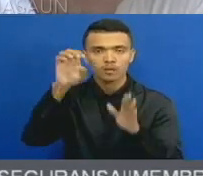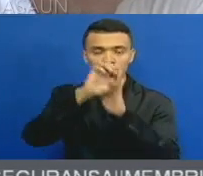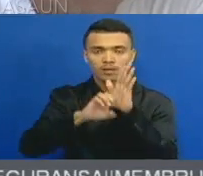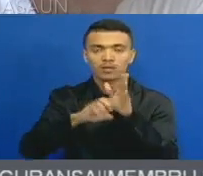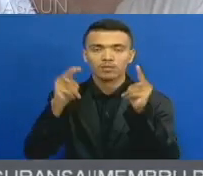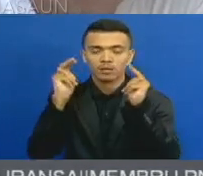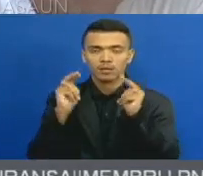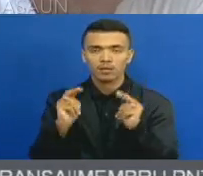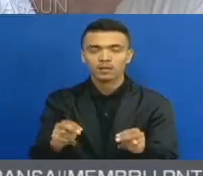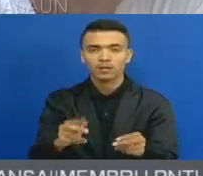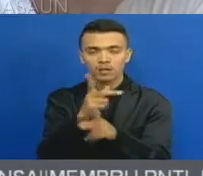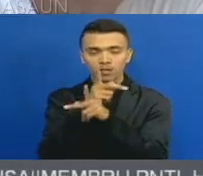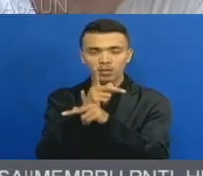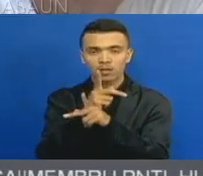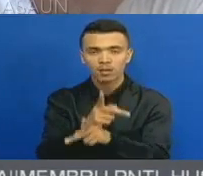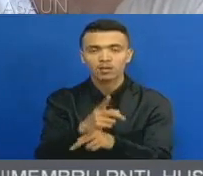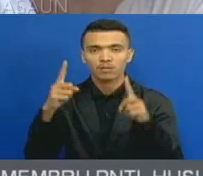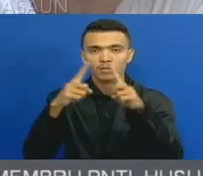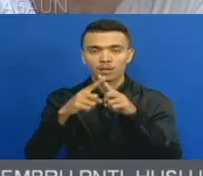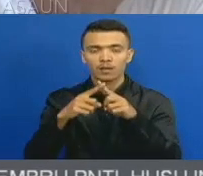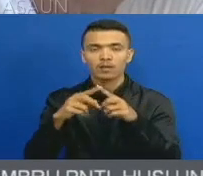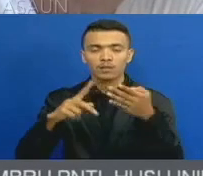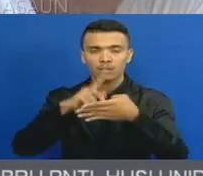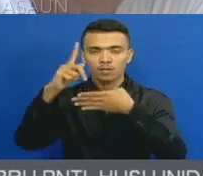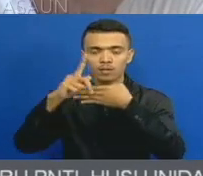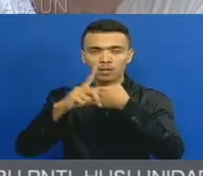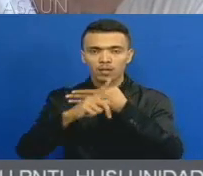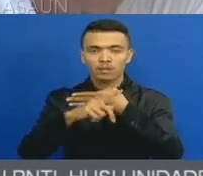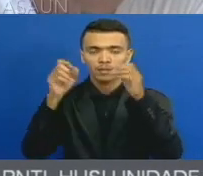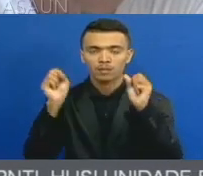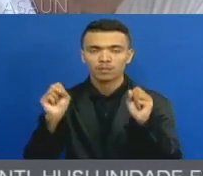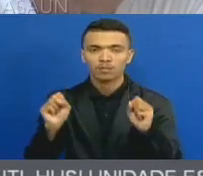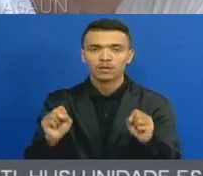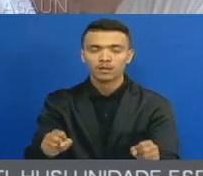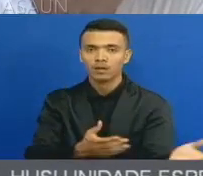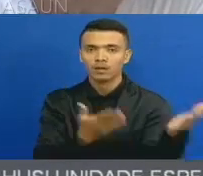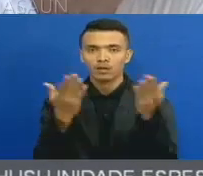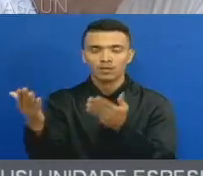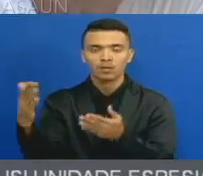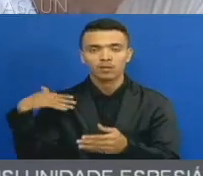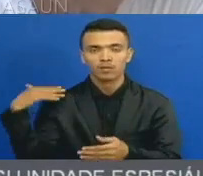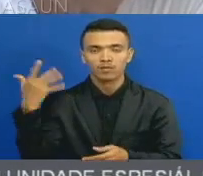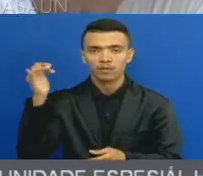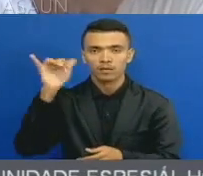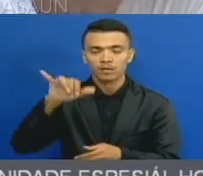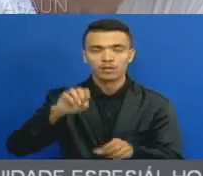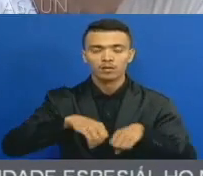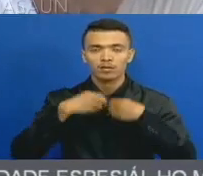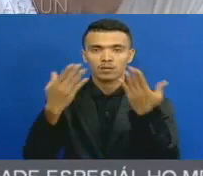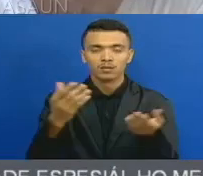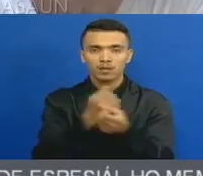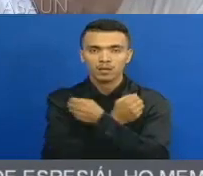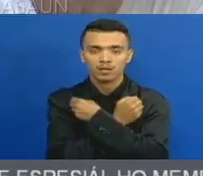que investe macas ba nessa ba programa sira né, bem a tu pele lori jovem sira o ensaio domin rai unia